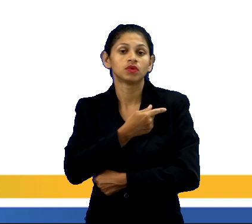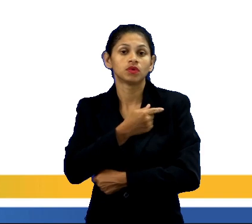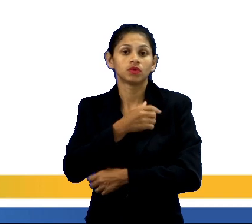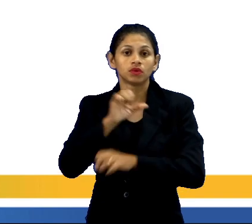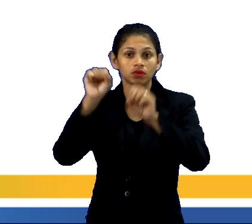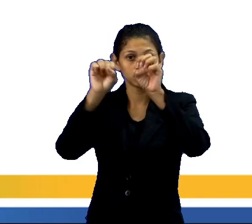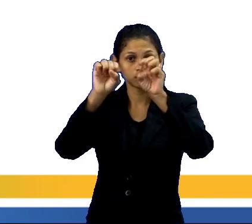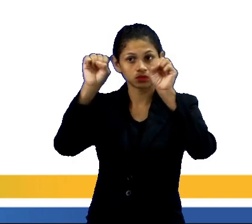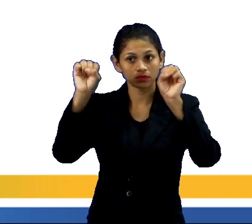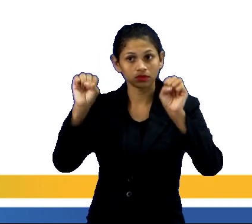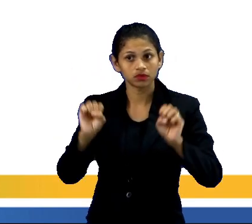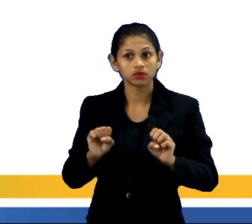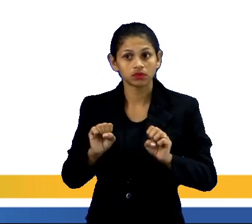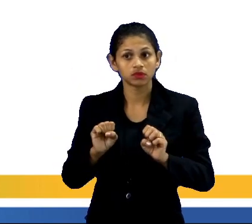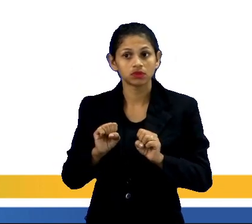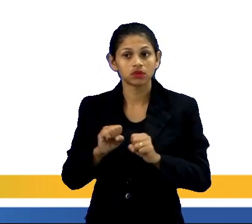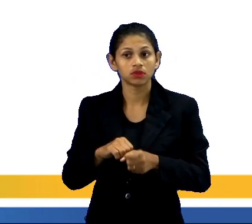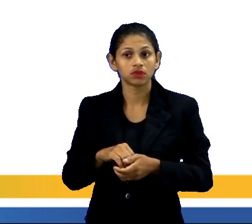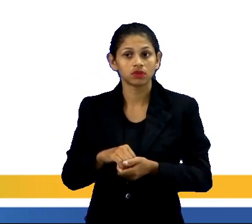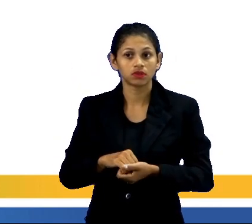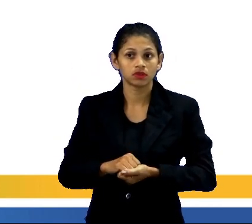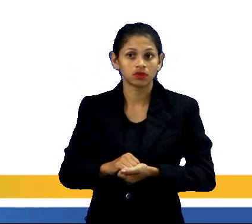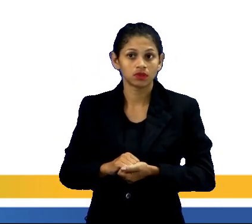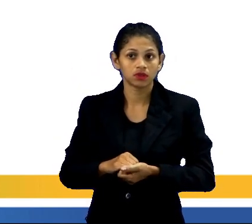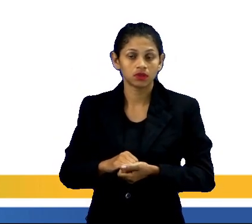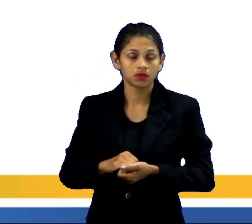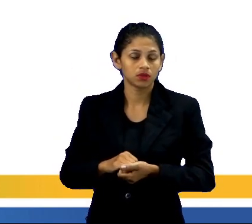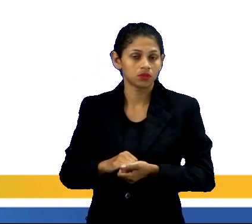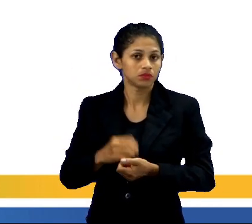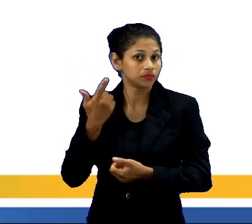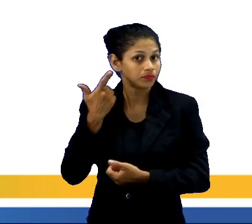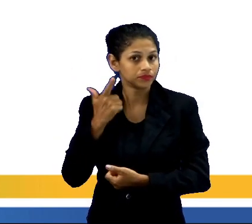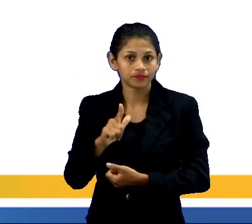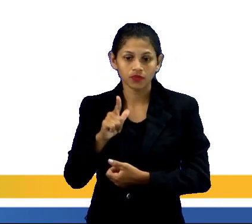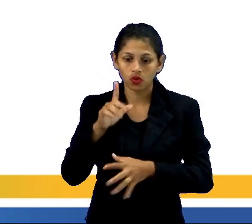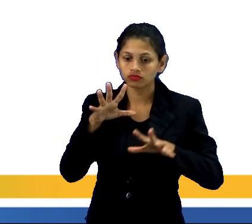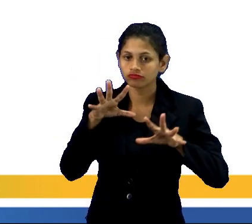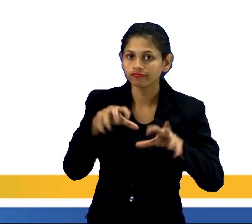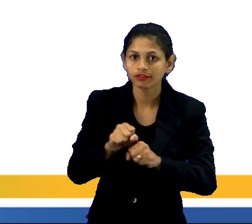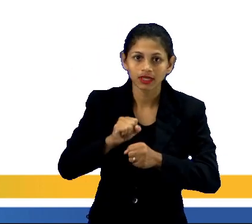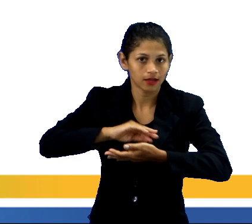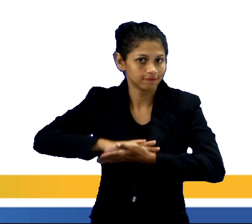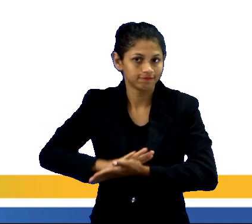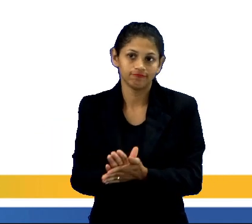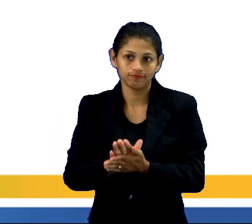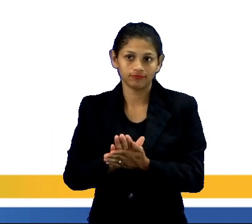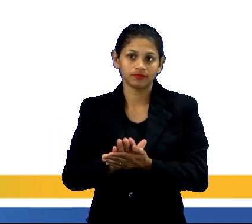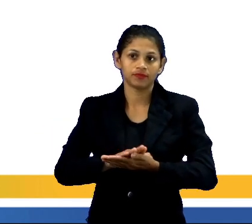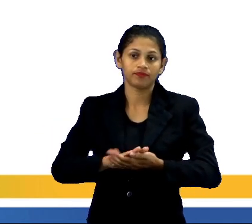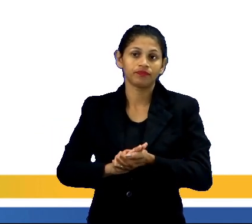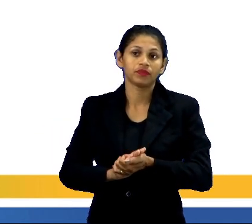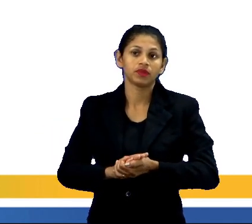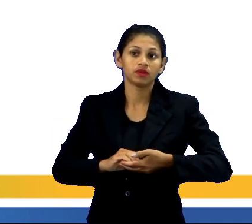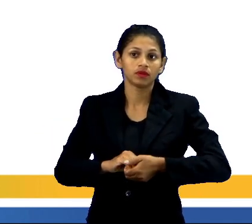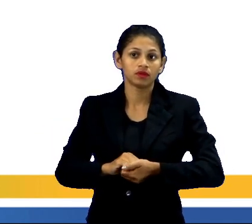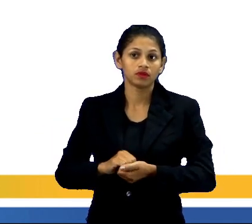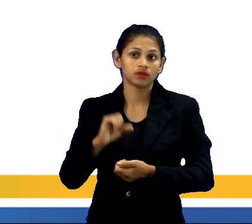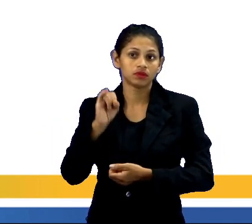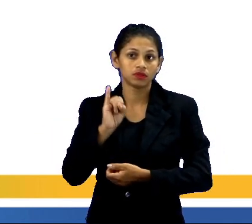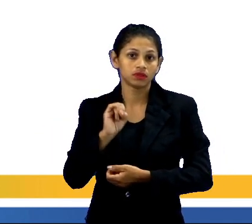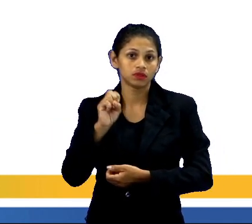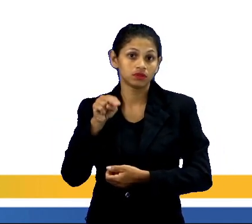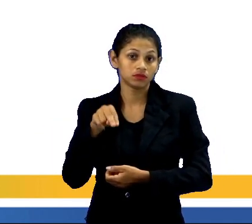consegue atacar e destruí-las. Então, a imunoterapia vai utilizar dessa estratégia, né,